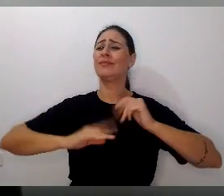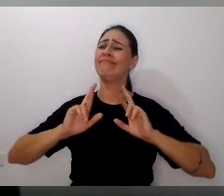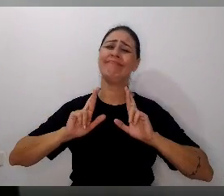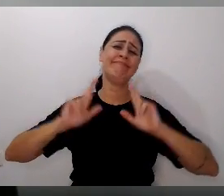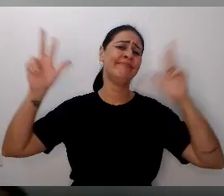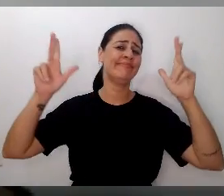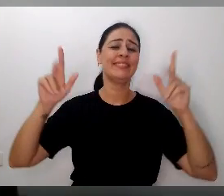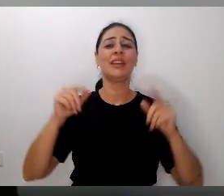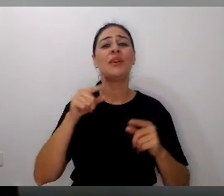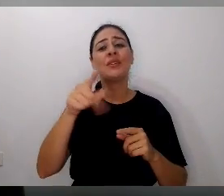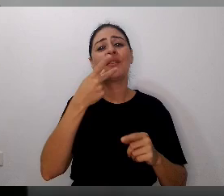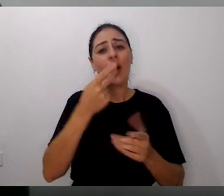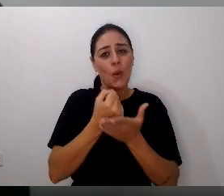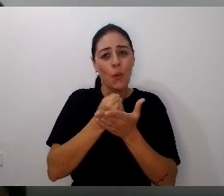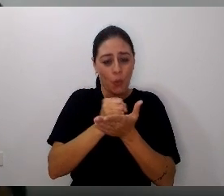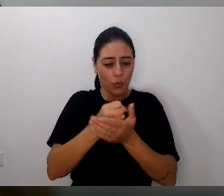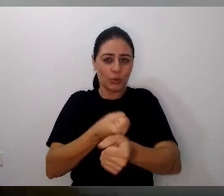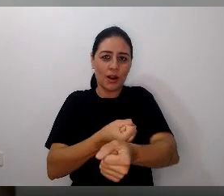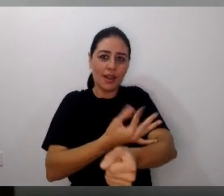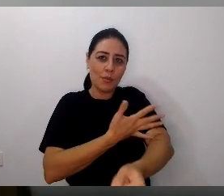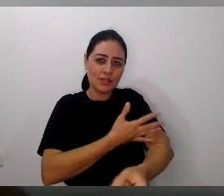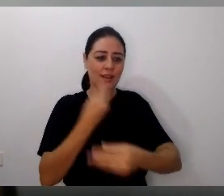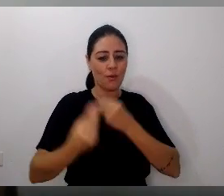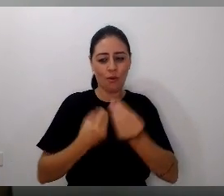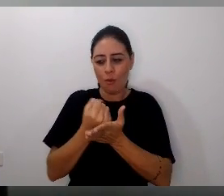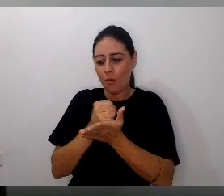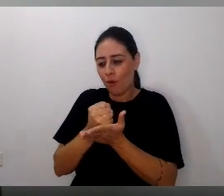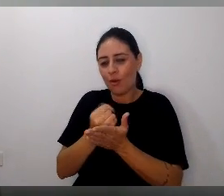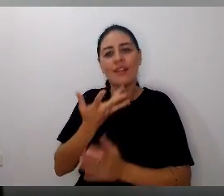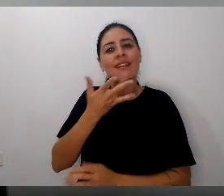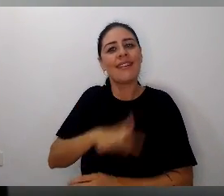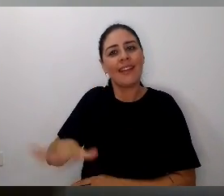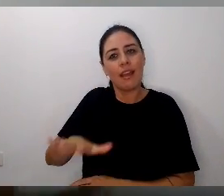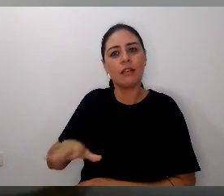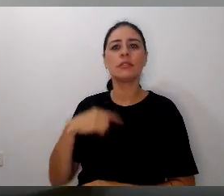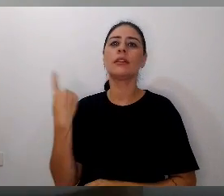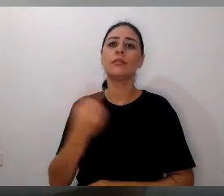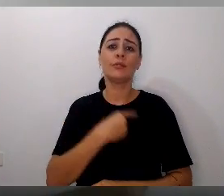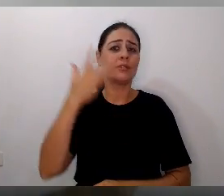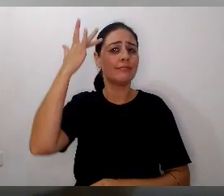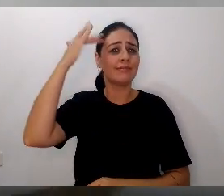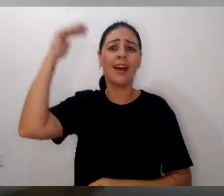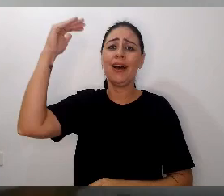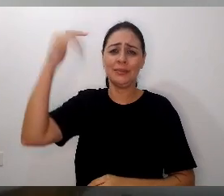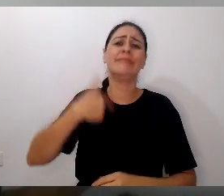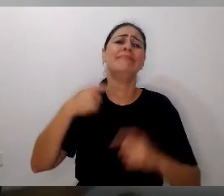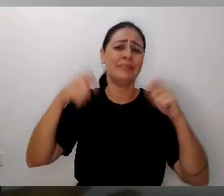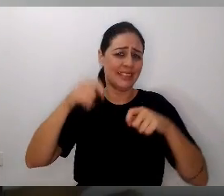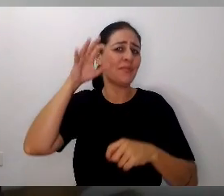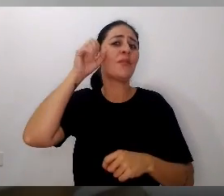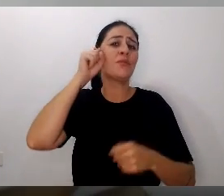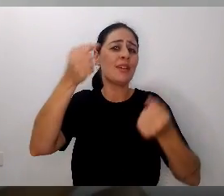falou da regulação das emoções, o que fazer para regular a emoção com a criança, nós adultos, era tudo que eu precisava ouvir. Eu sei que